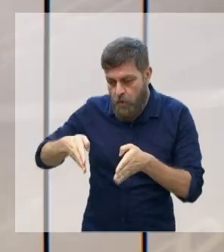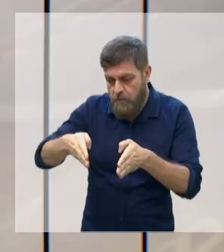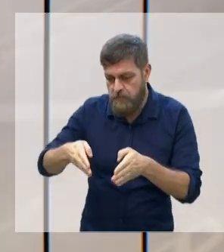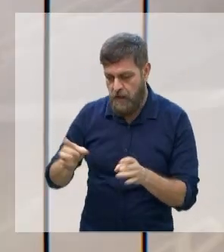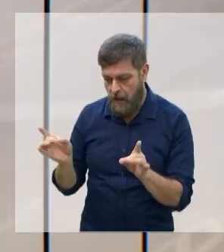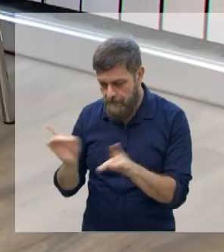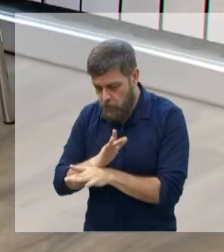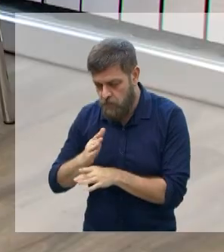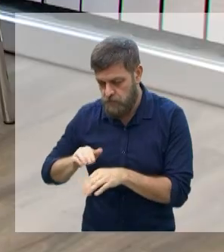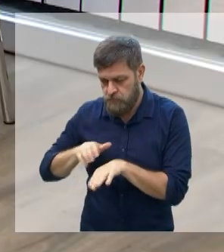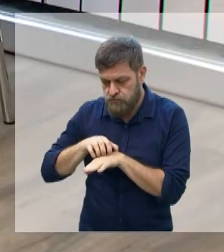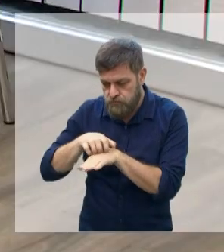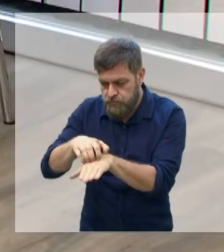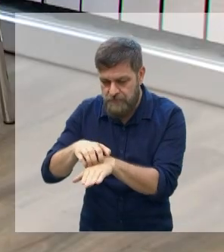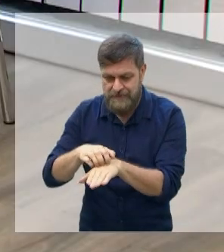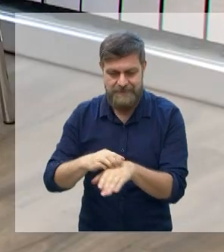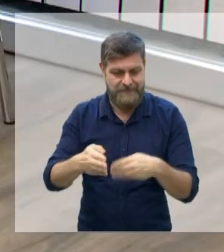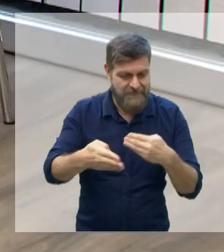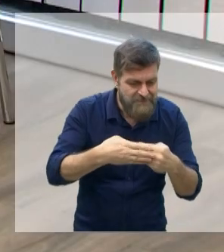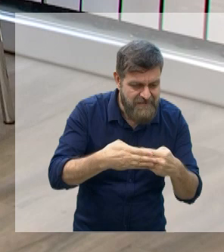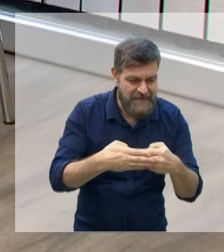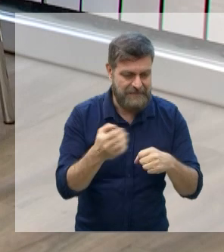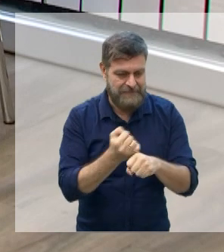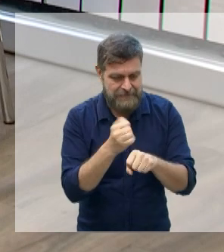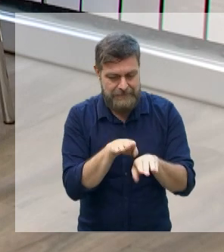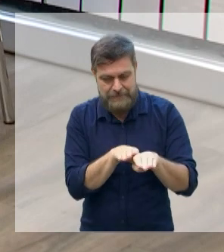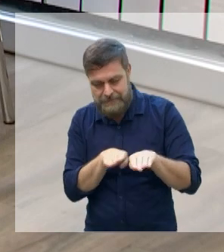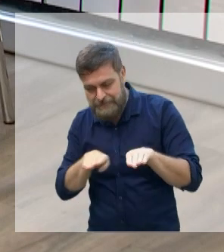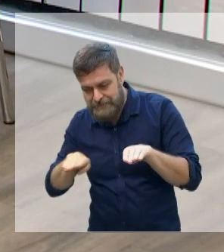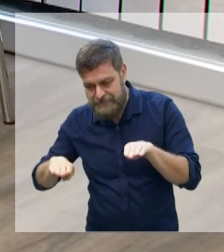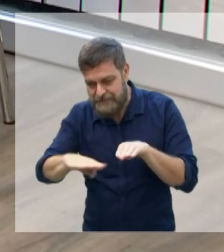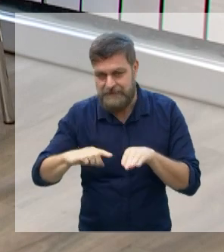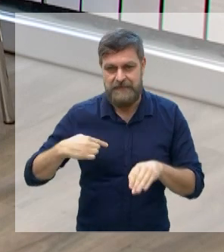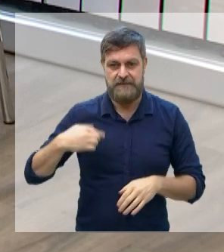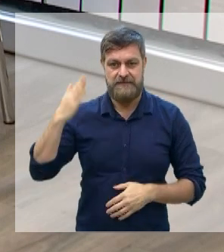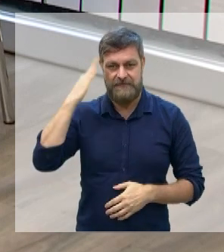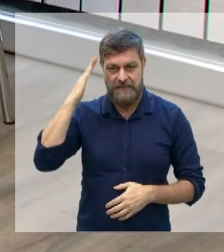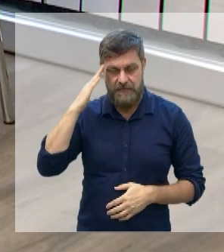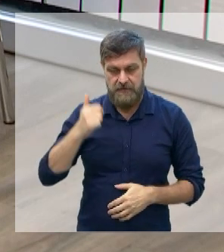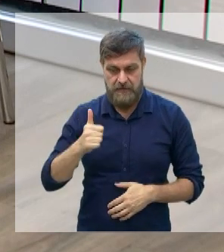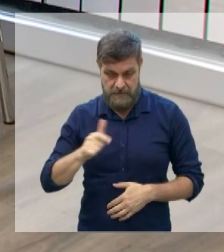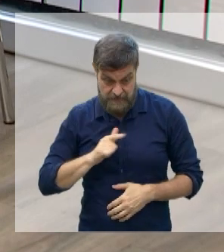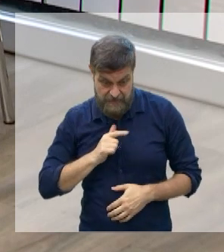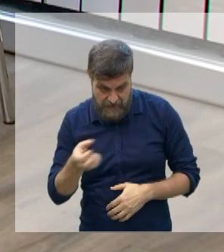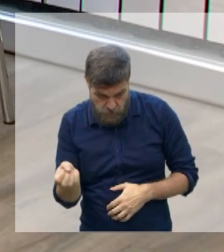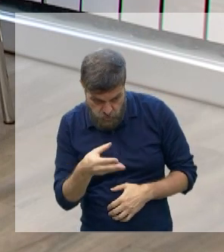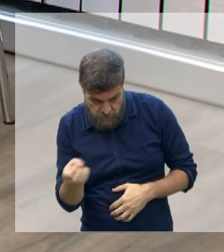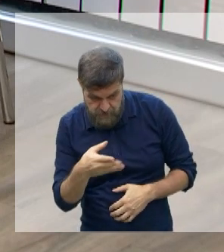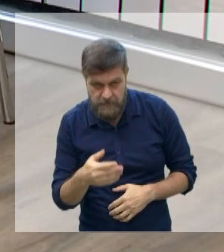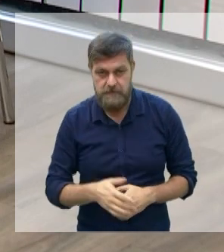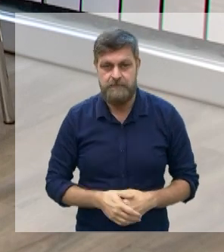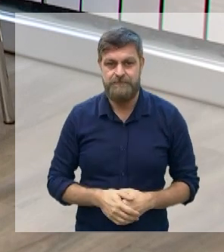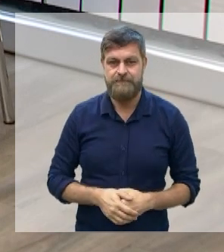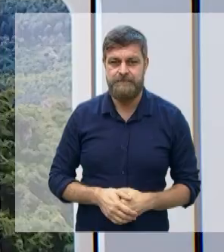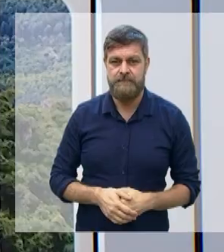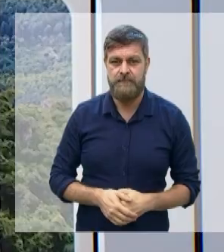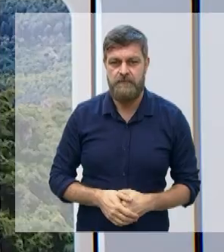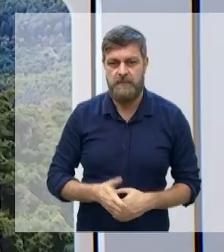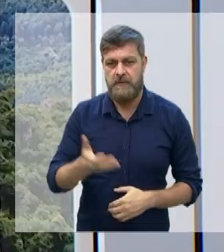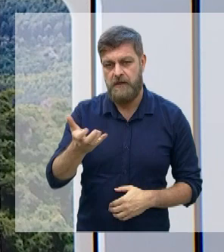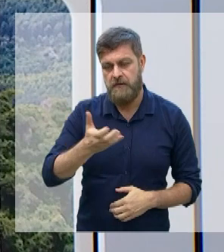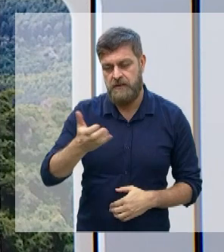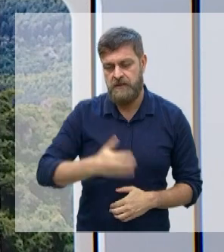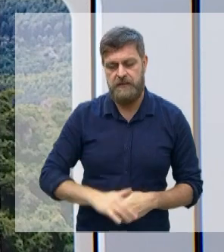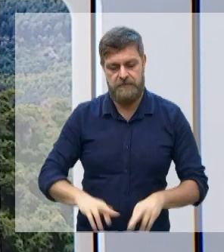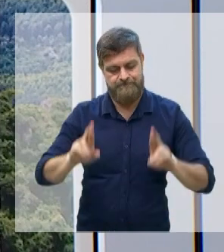fecha e toda semana apesar de a gente dizer as obras estão transcorrendo tem novidade sem dúvida eu queria que